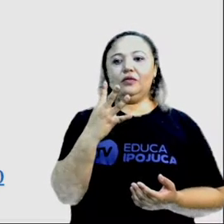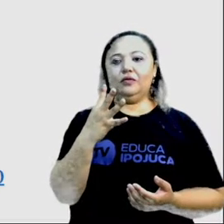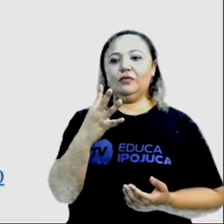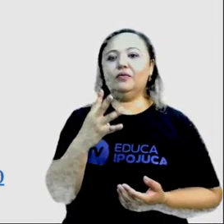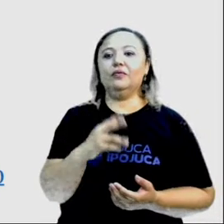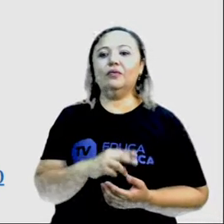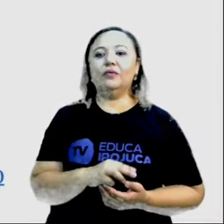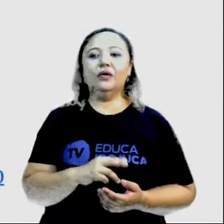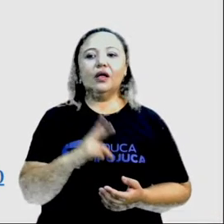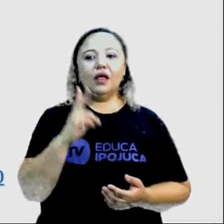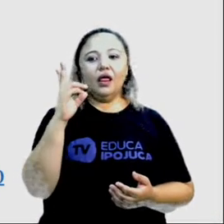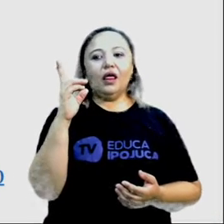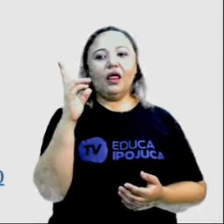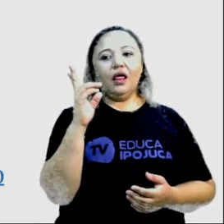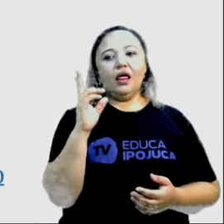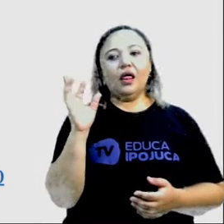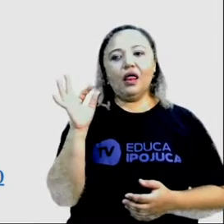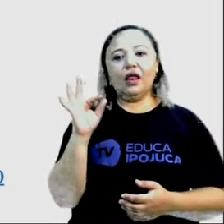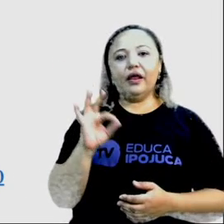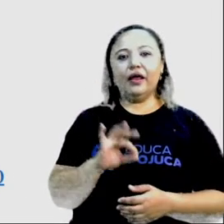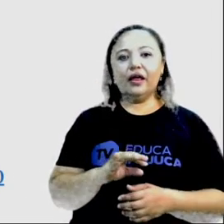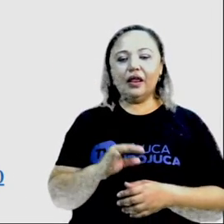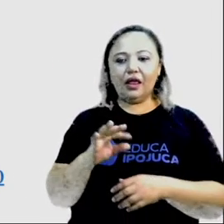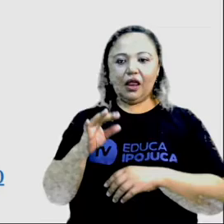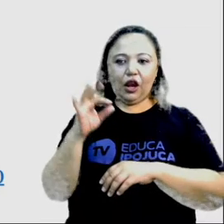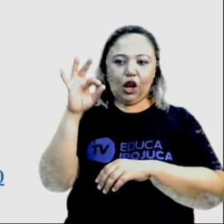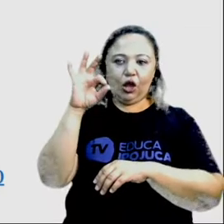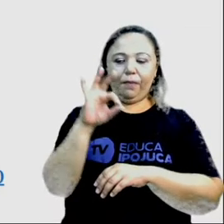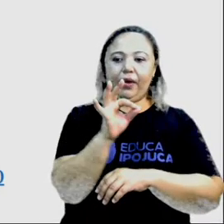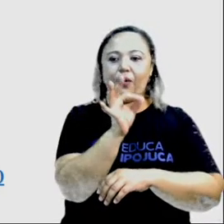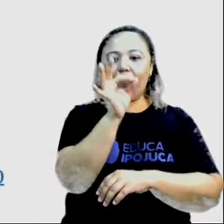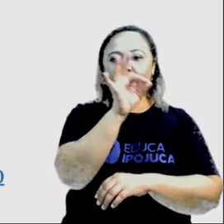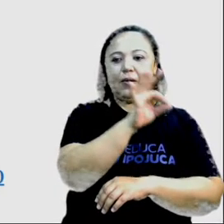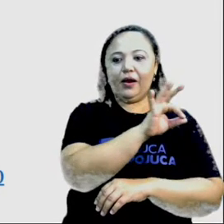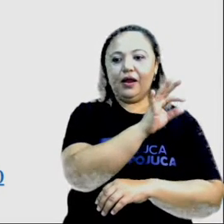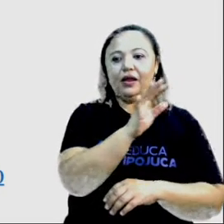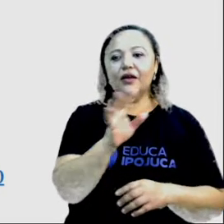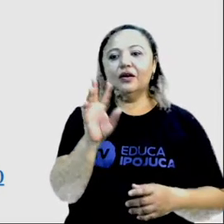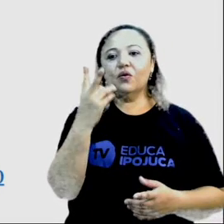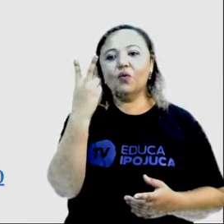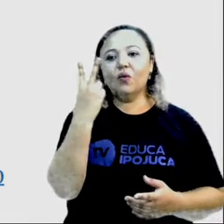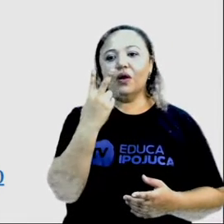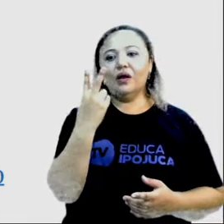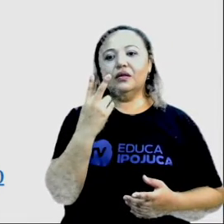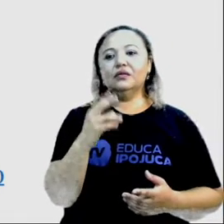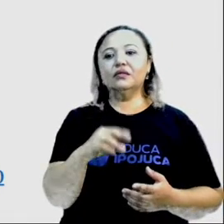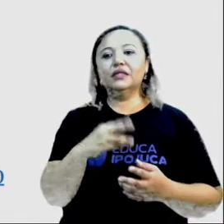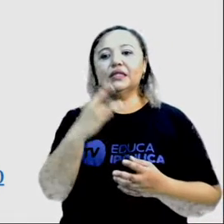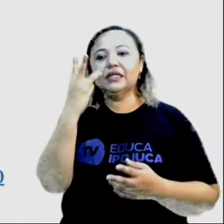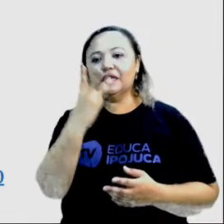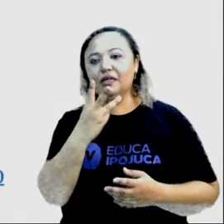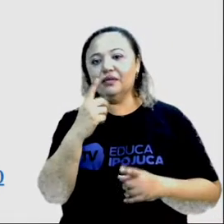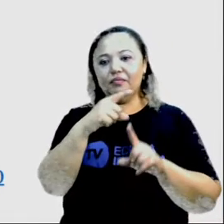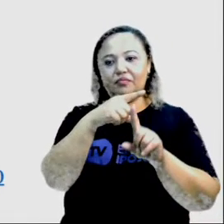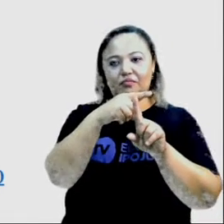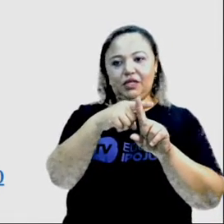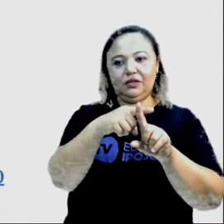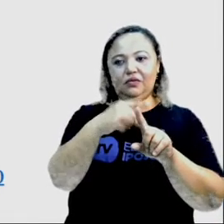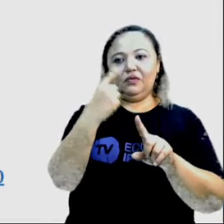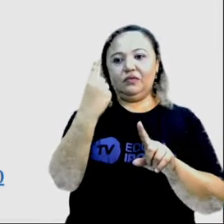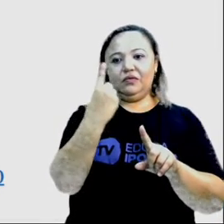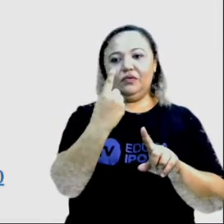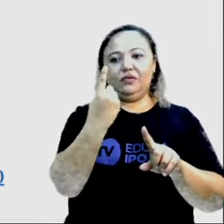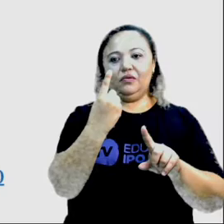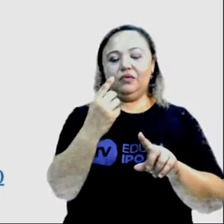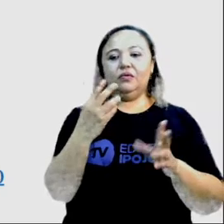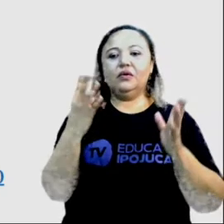Mas embaixo temos aí a representação da adição. 3 mais 1. 3 com mais